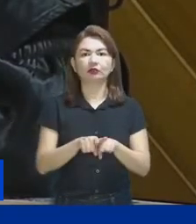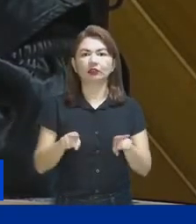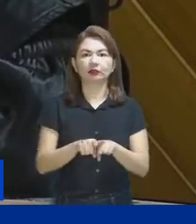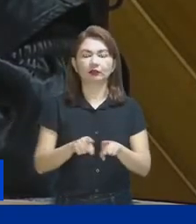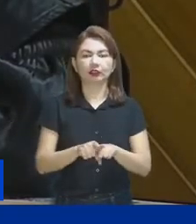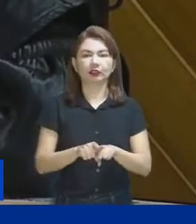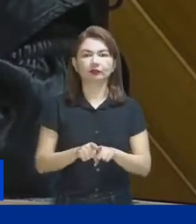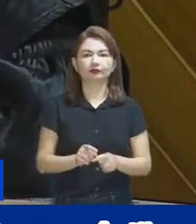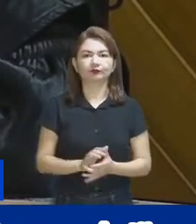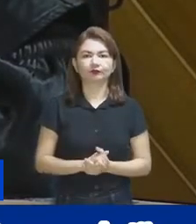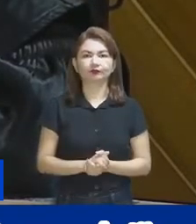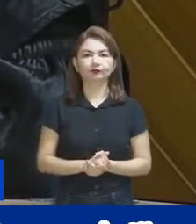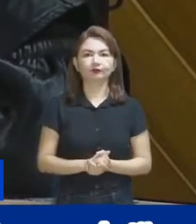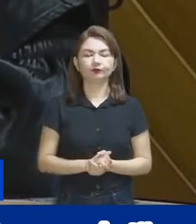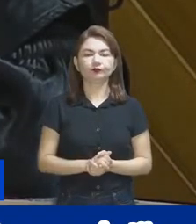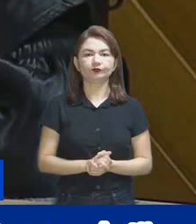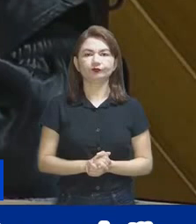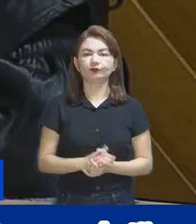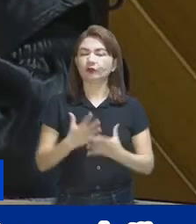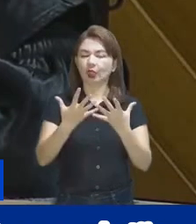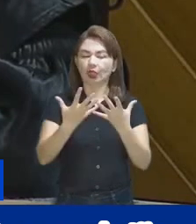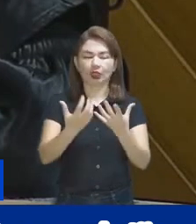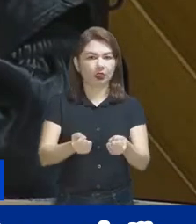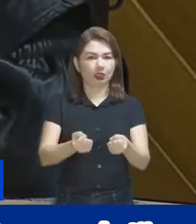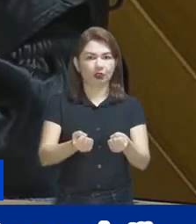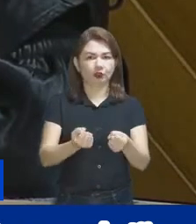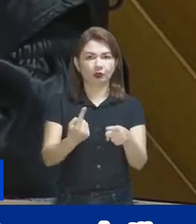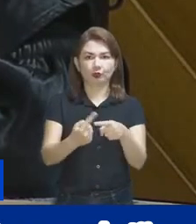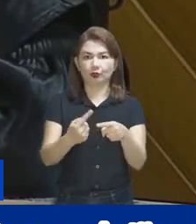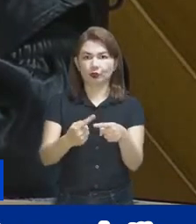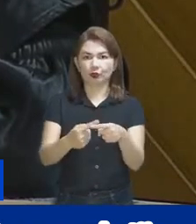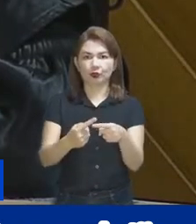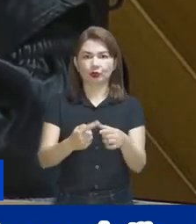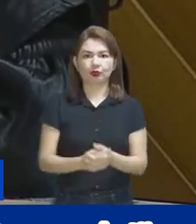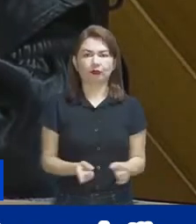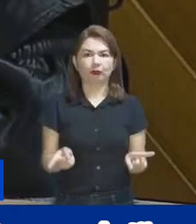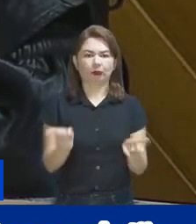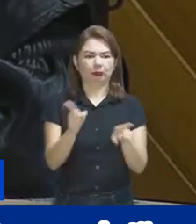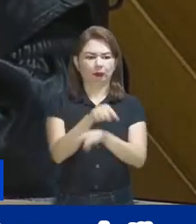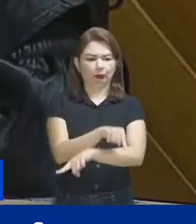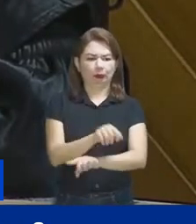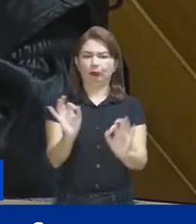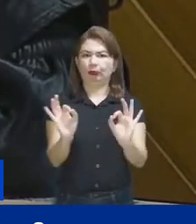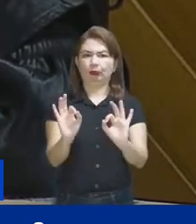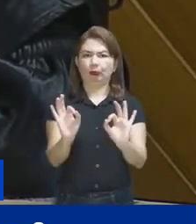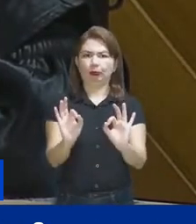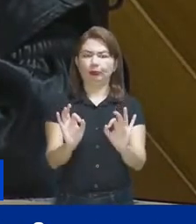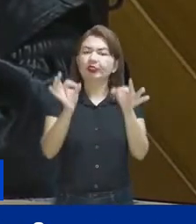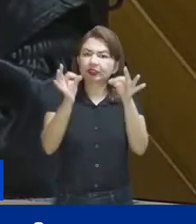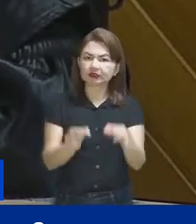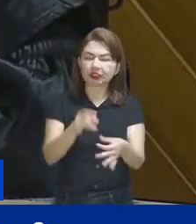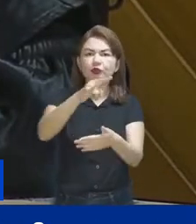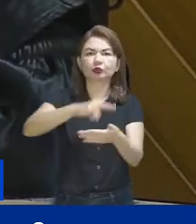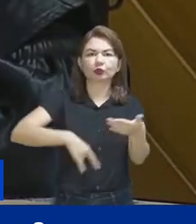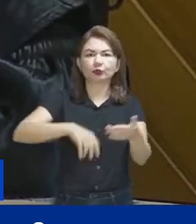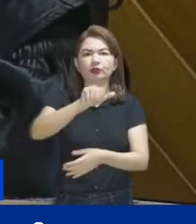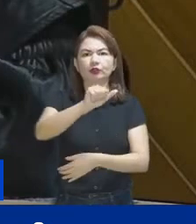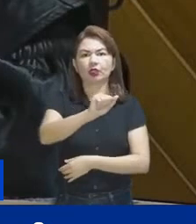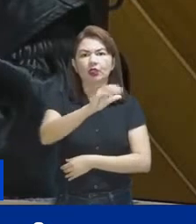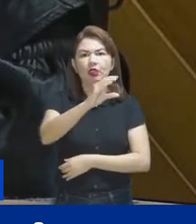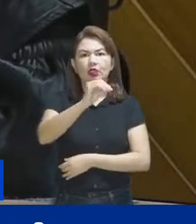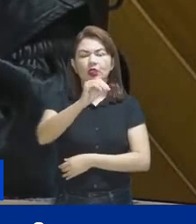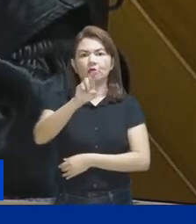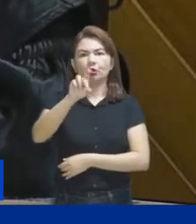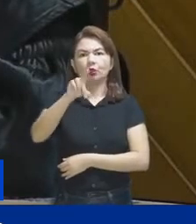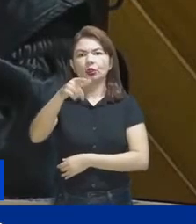impugnação, entendendo não haver omissão, contradição ou obscuridade no acordo, bem assim, a ausência de hipótese de